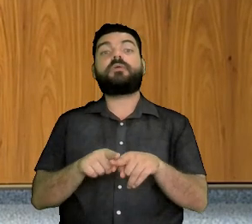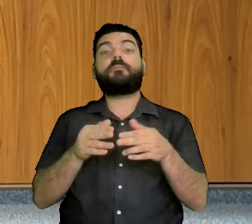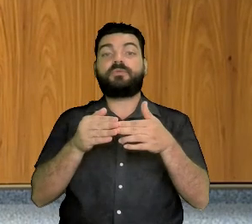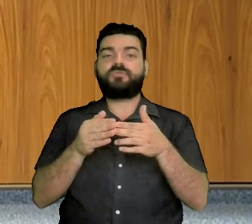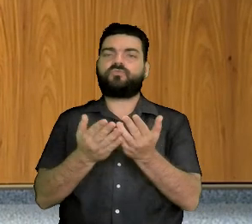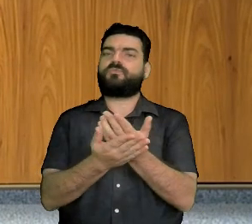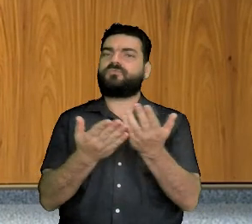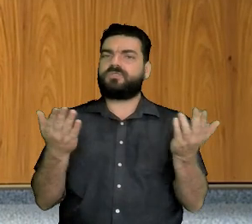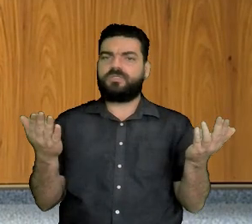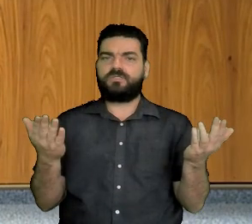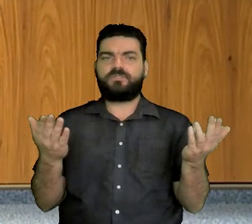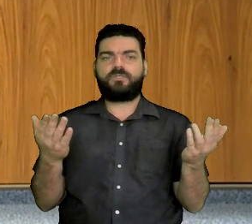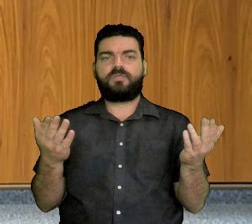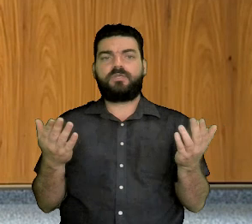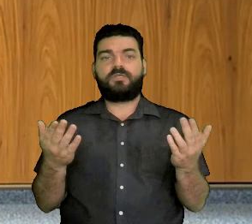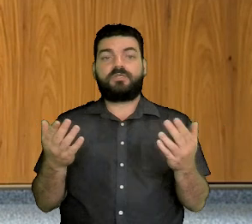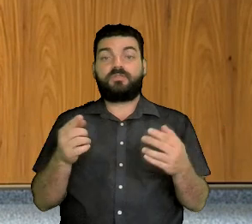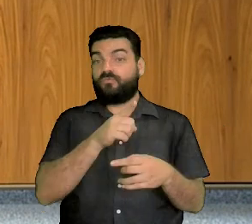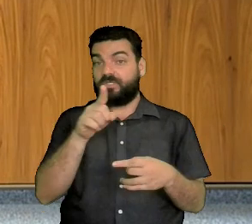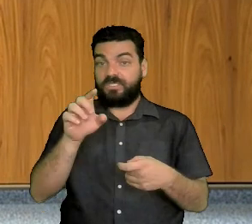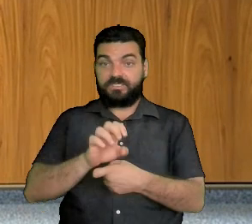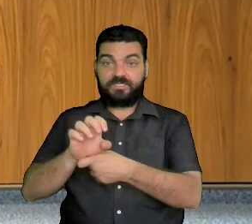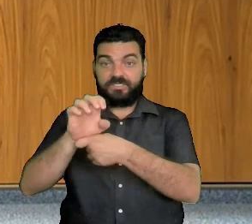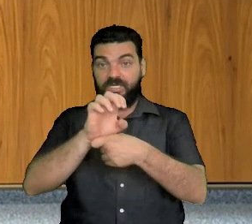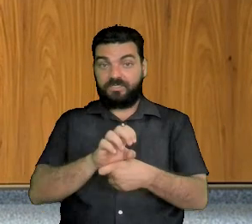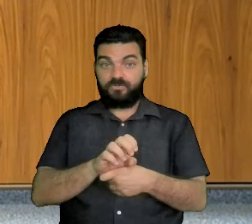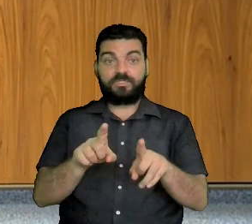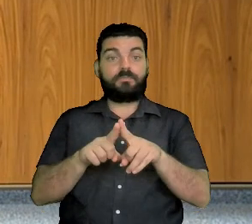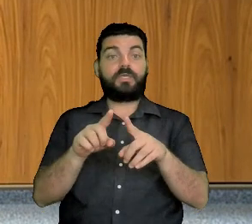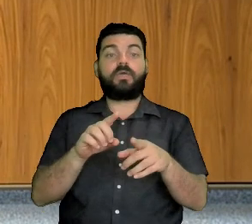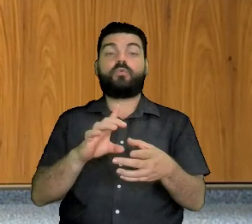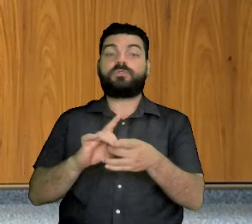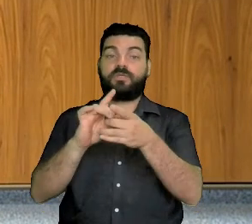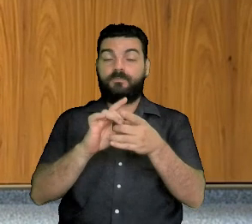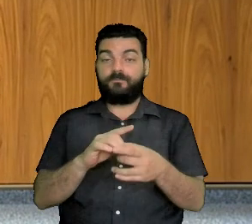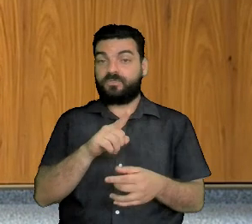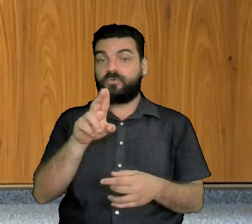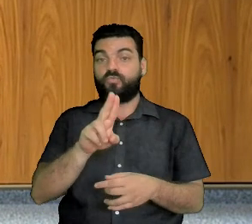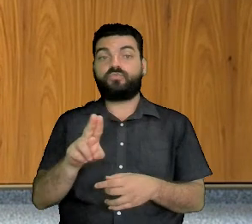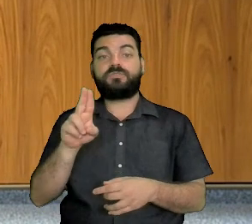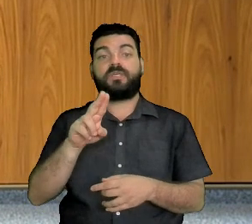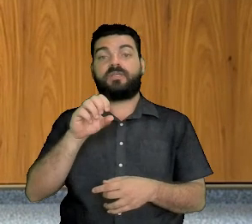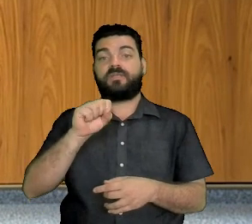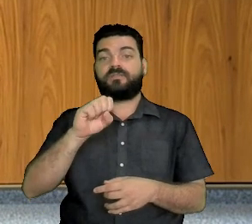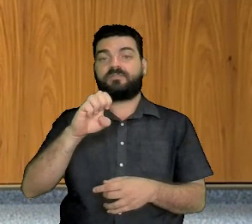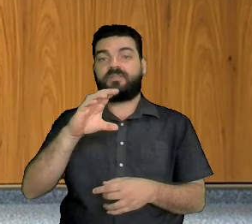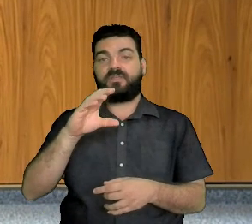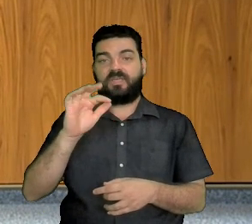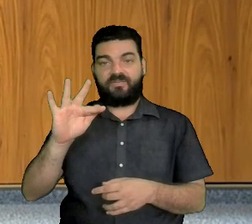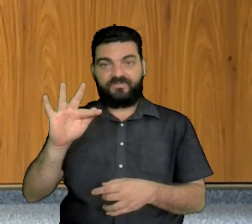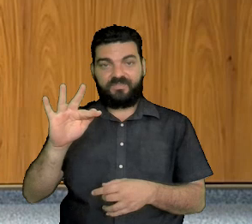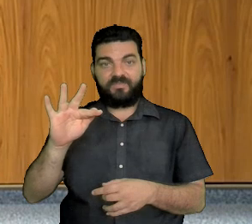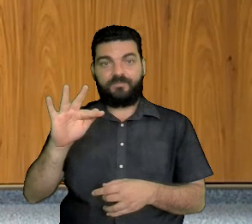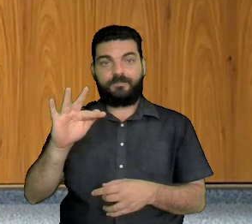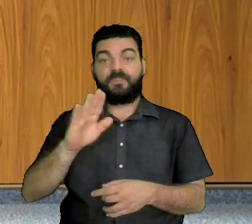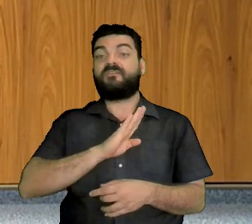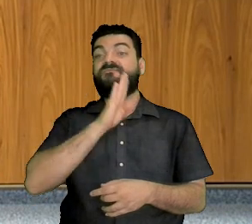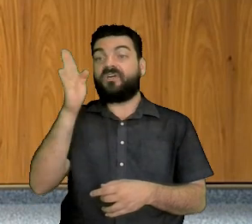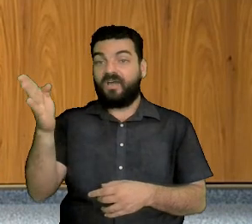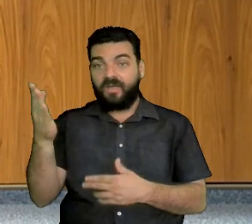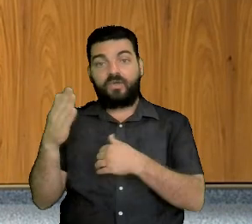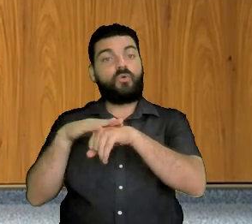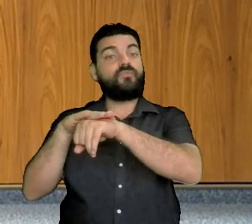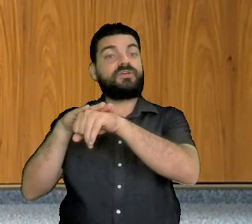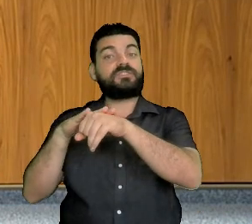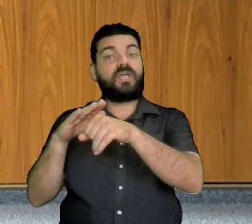solicitando que os estados e a União se utilizassem da CCCAF, de se buscasse o diálogo, antes